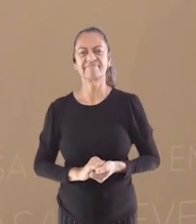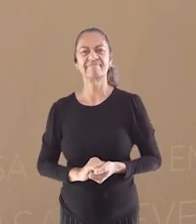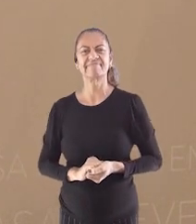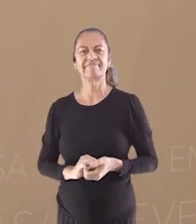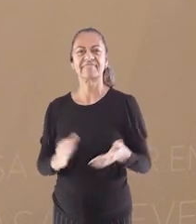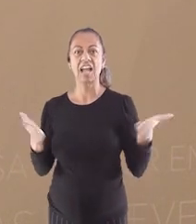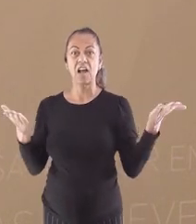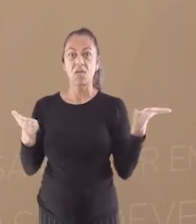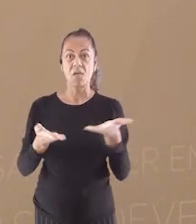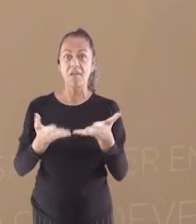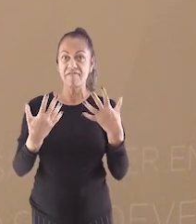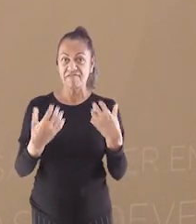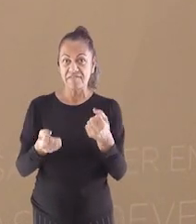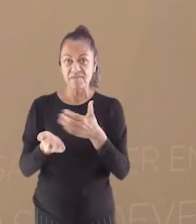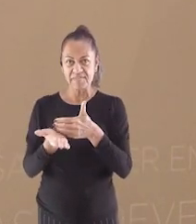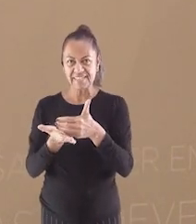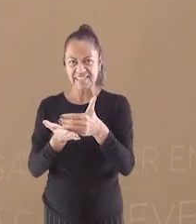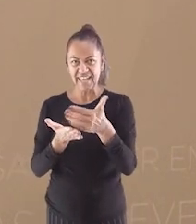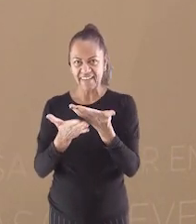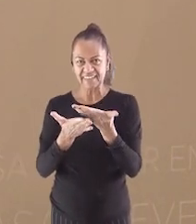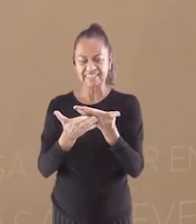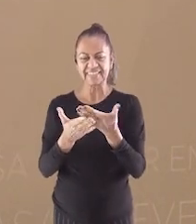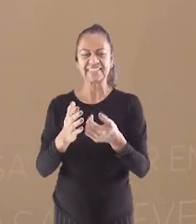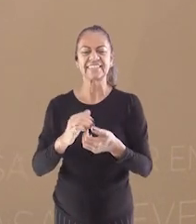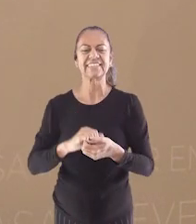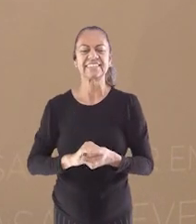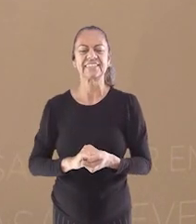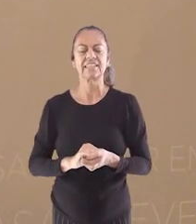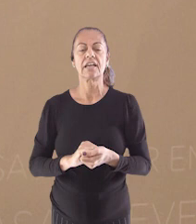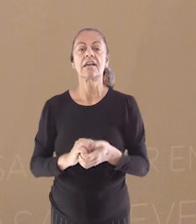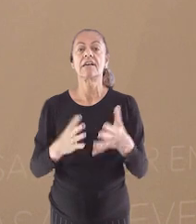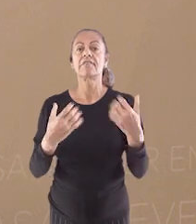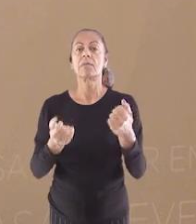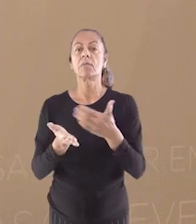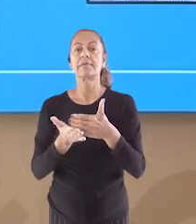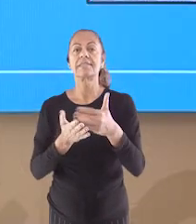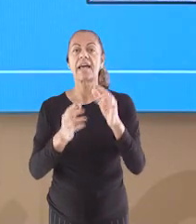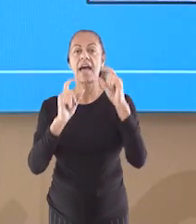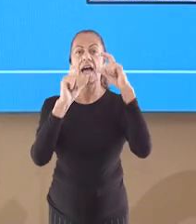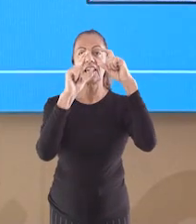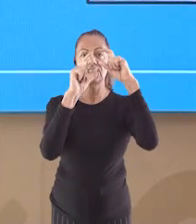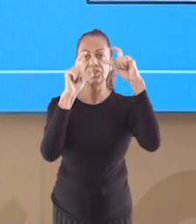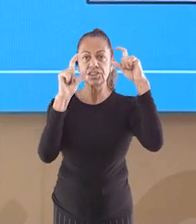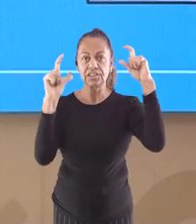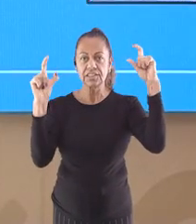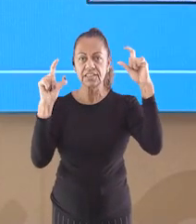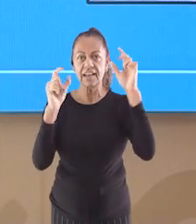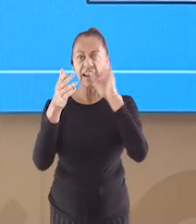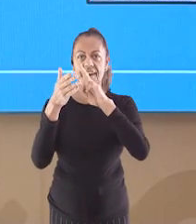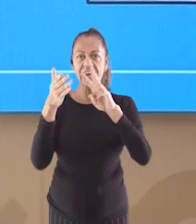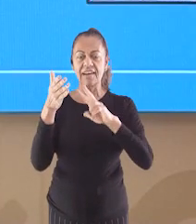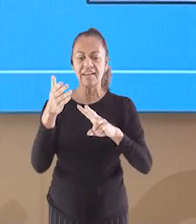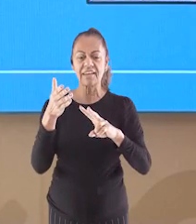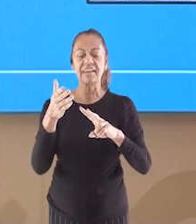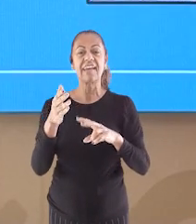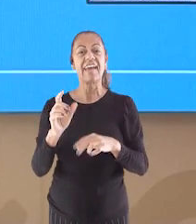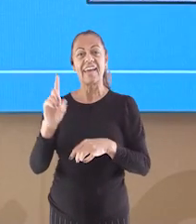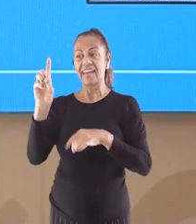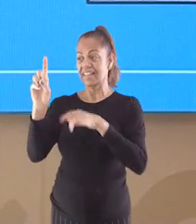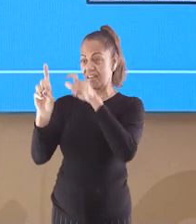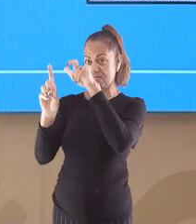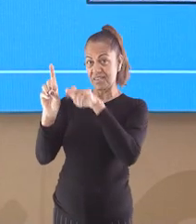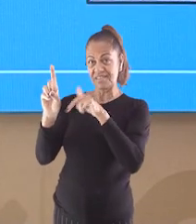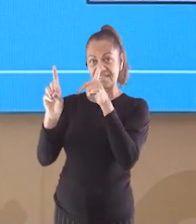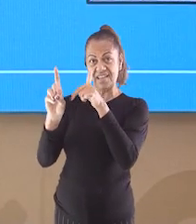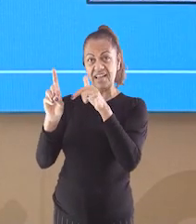e registrar a presença no formulário. Agora sim, vamos começar nossa aula? Vamos começar lendo uma tirinha?